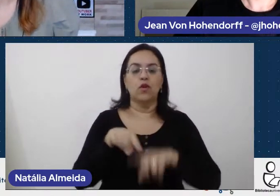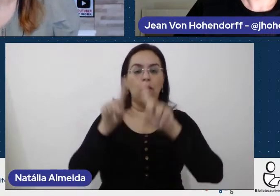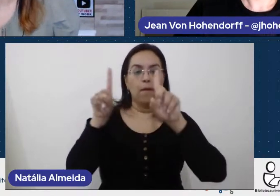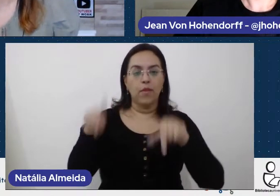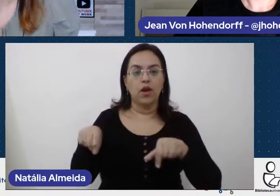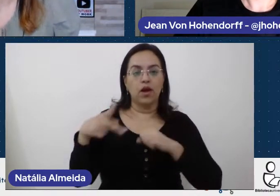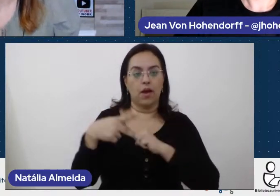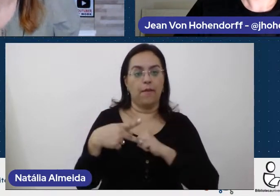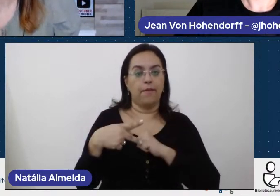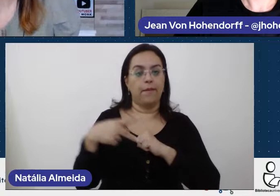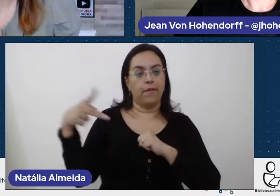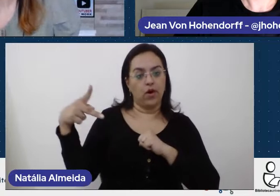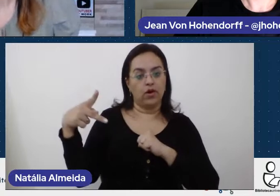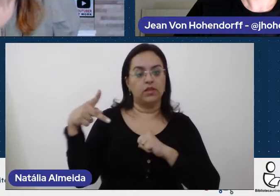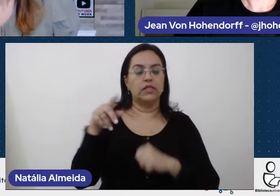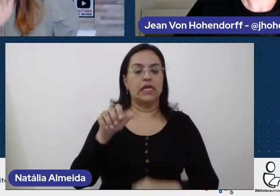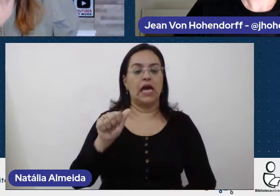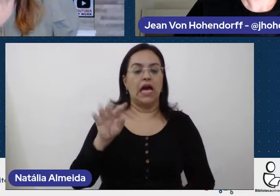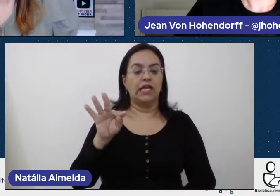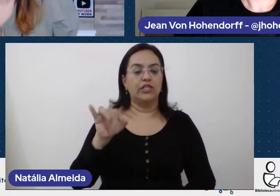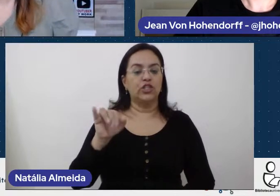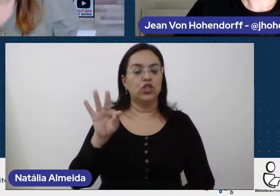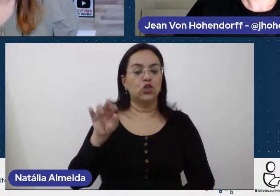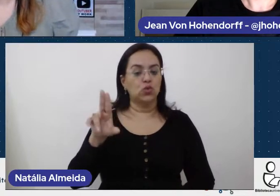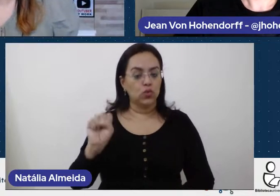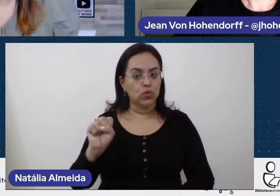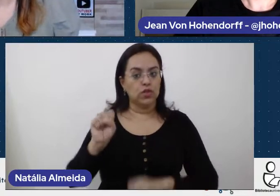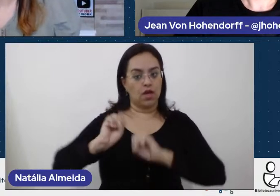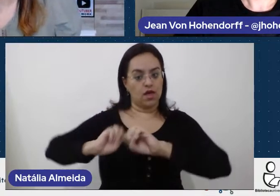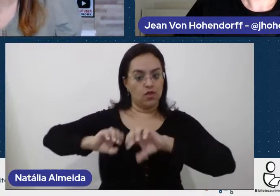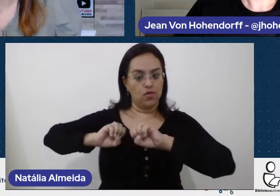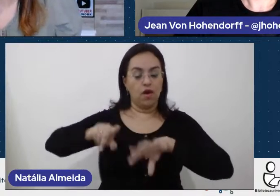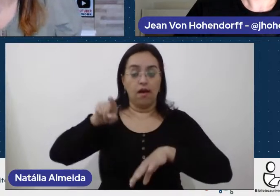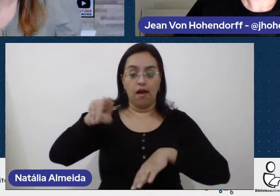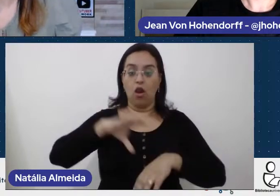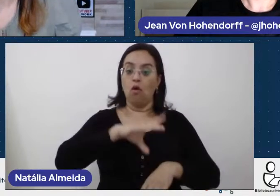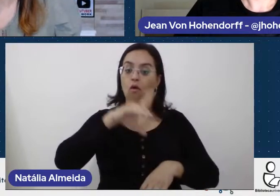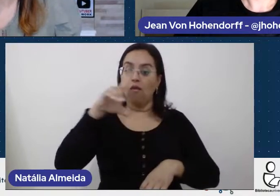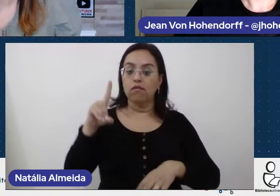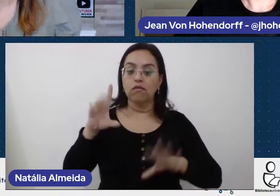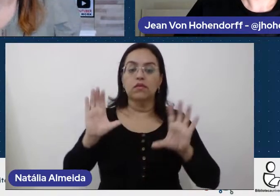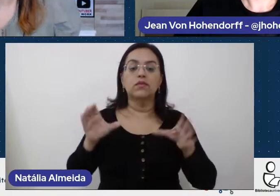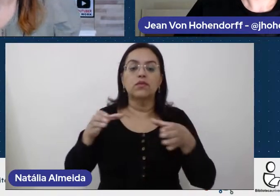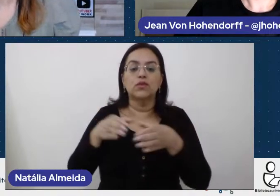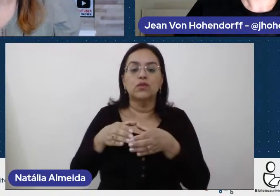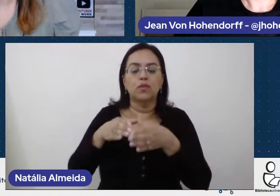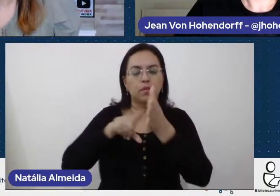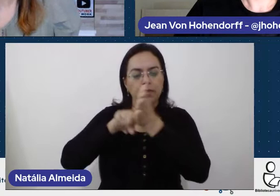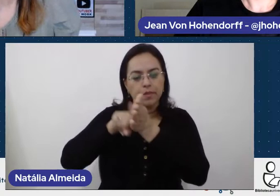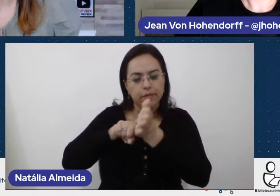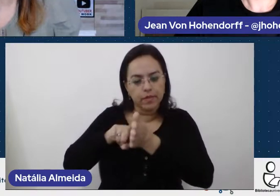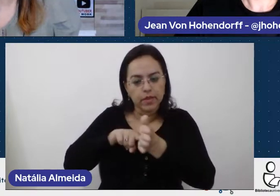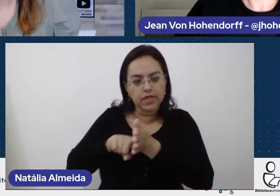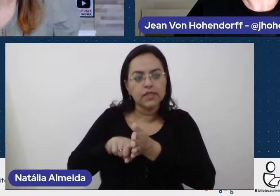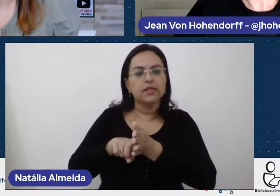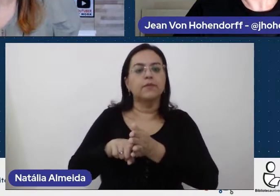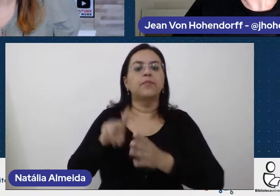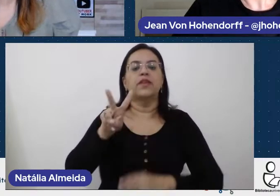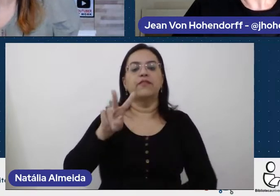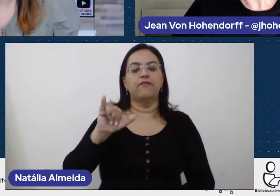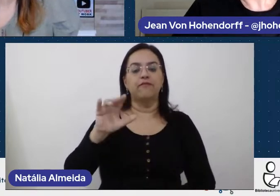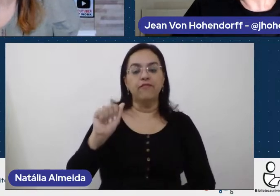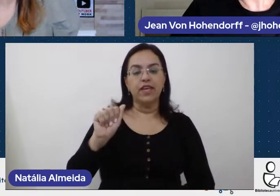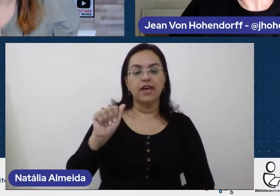psicologia da Atitus Educação, onde coordena o grupo de pesquisa Via Redes, Violência, Infância e